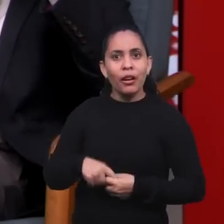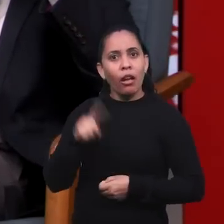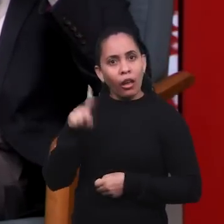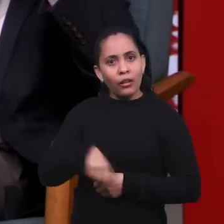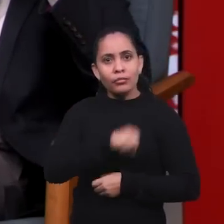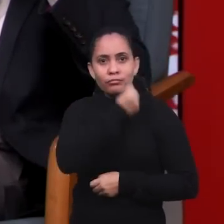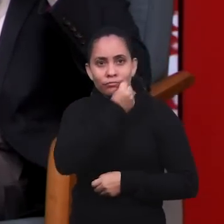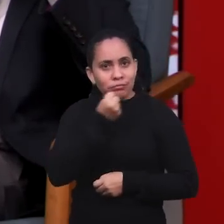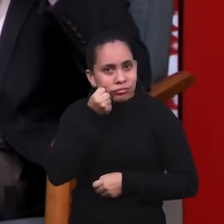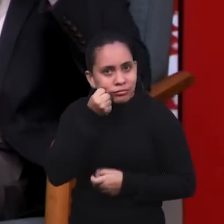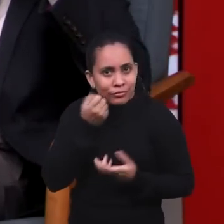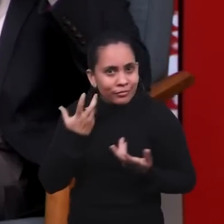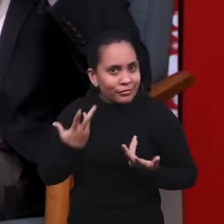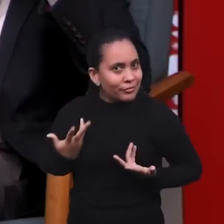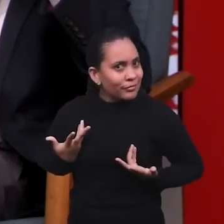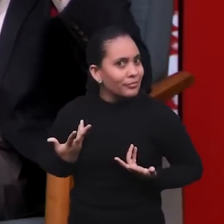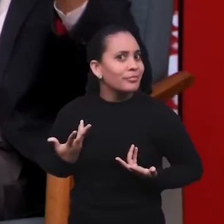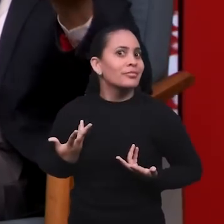samaritano.